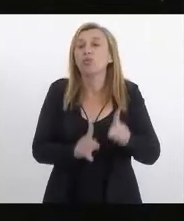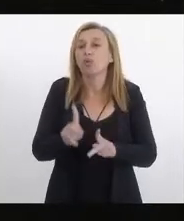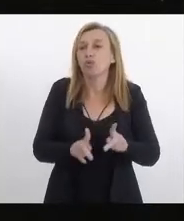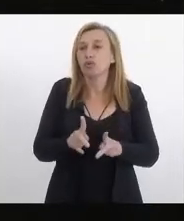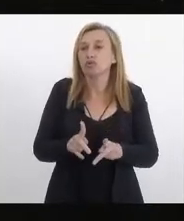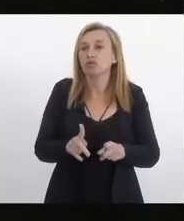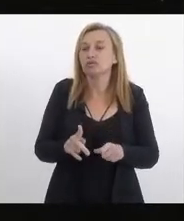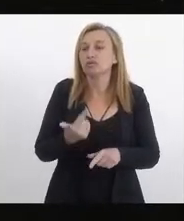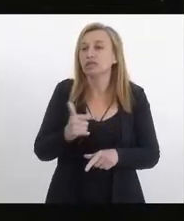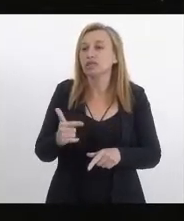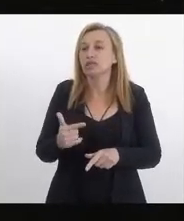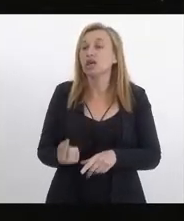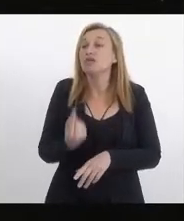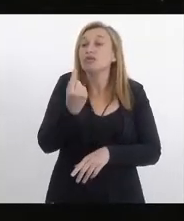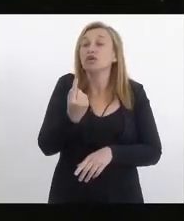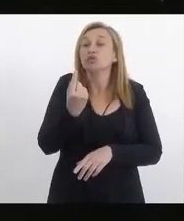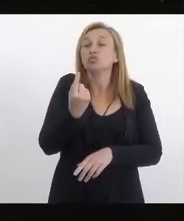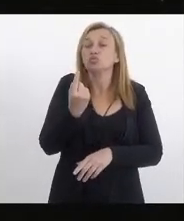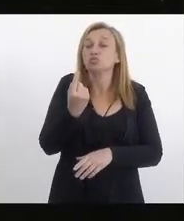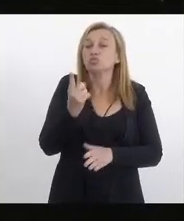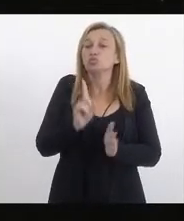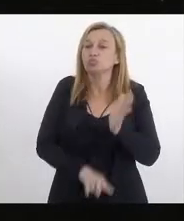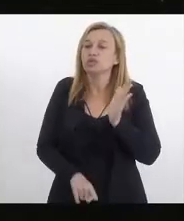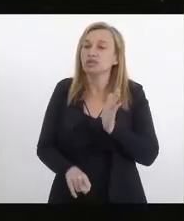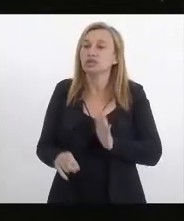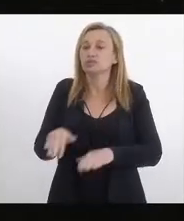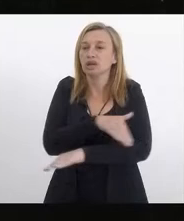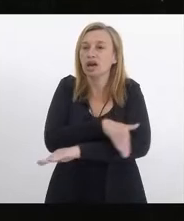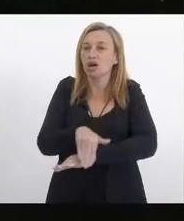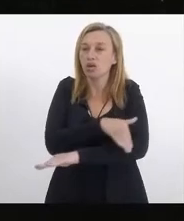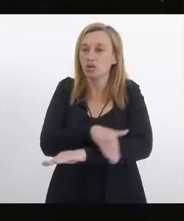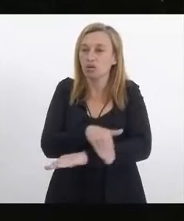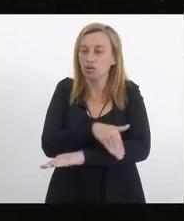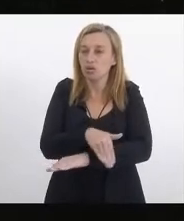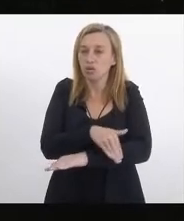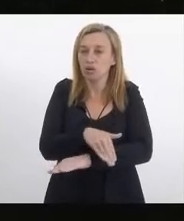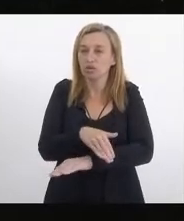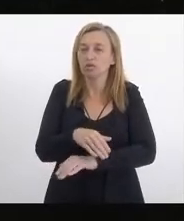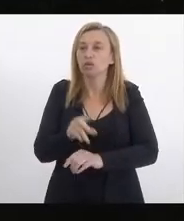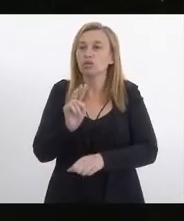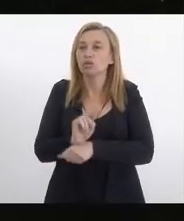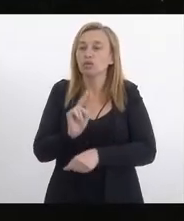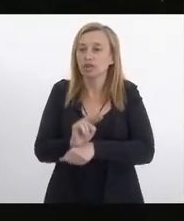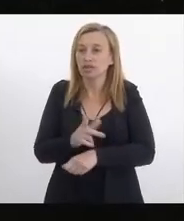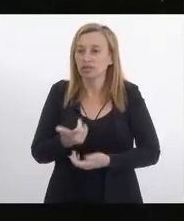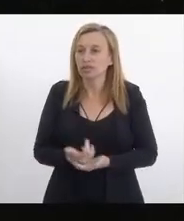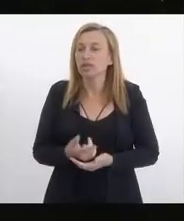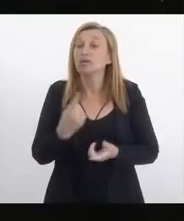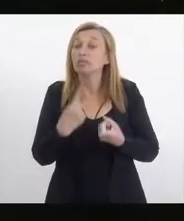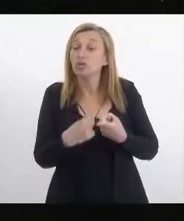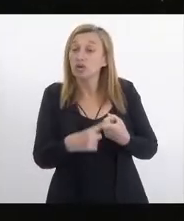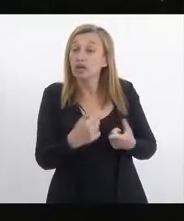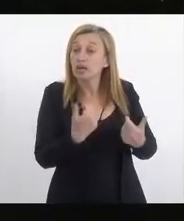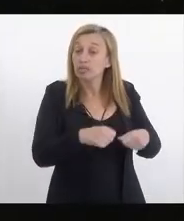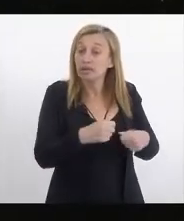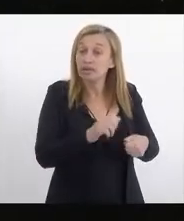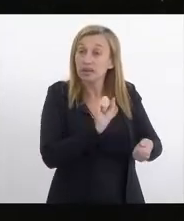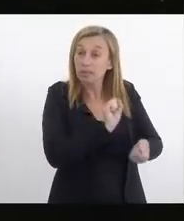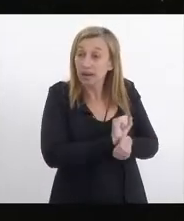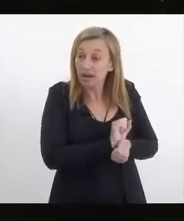vai ter menos um policial nas ruas, combatendo a criminalidade, porque ele tem que se